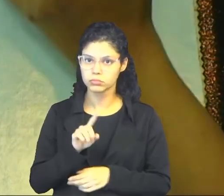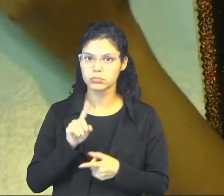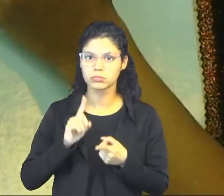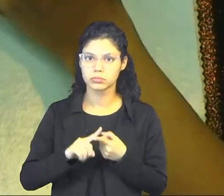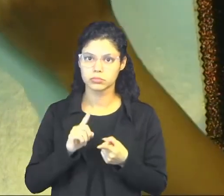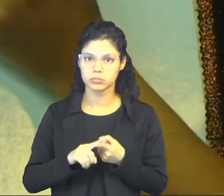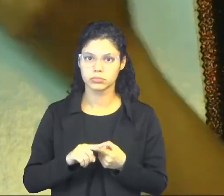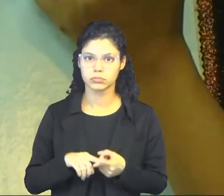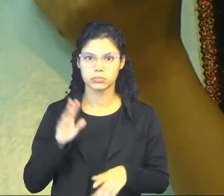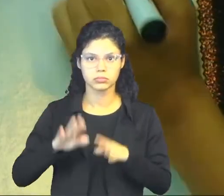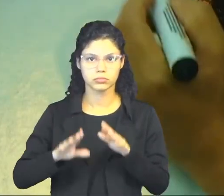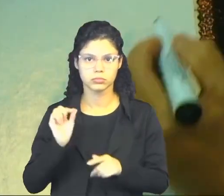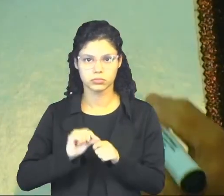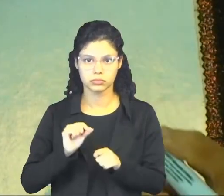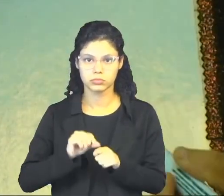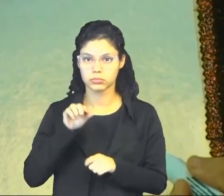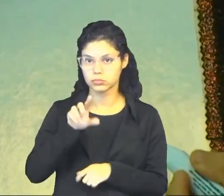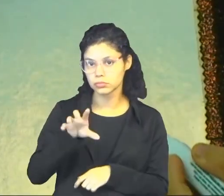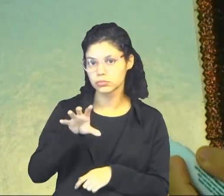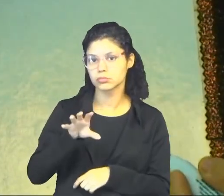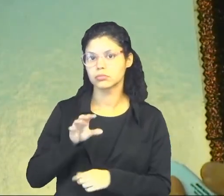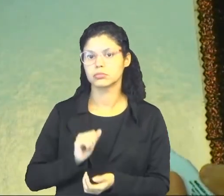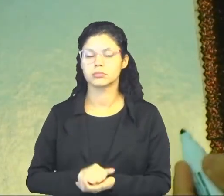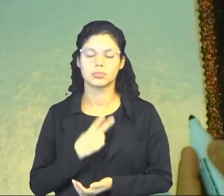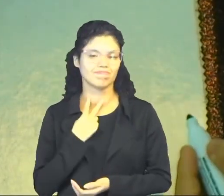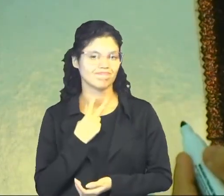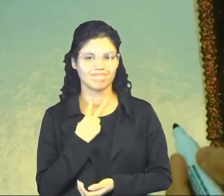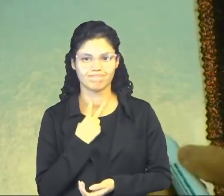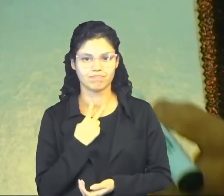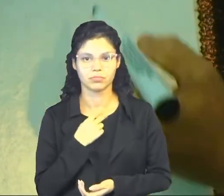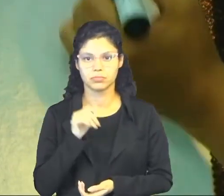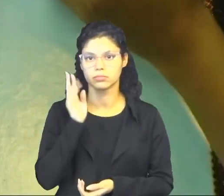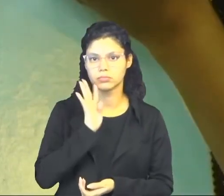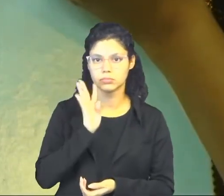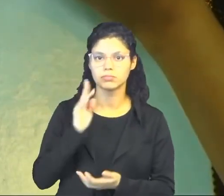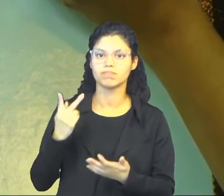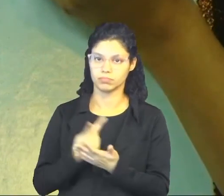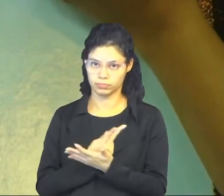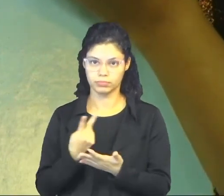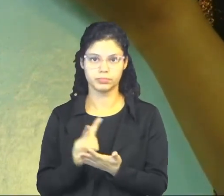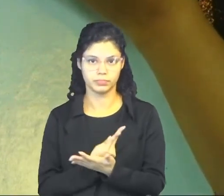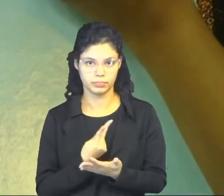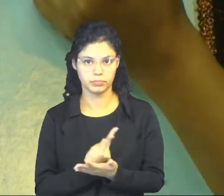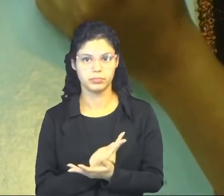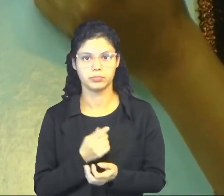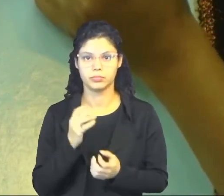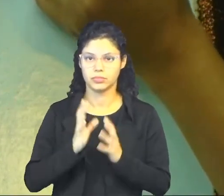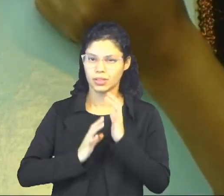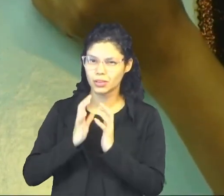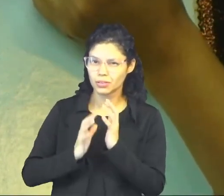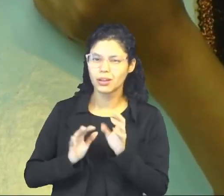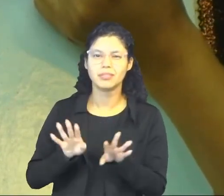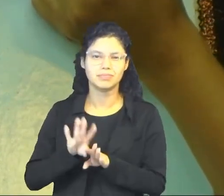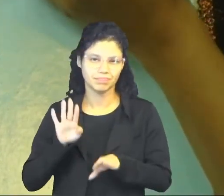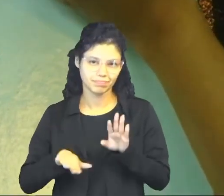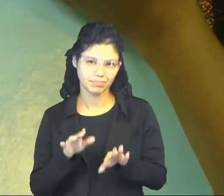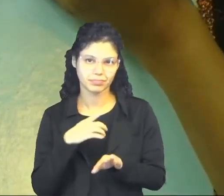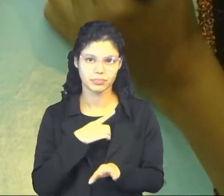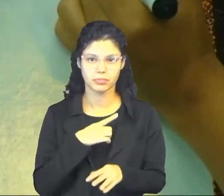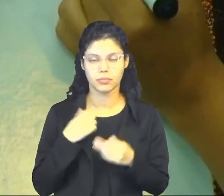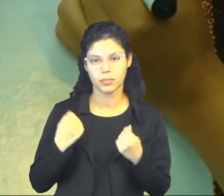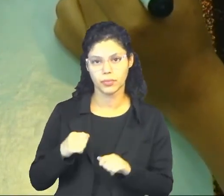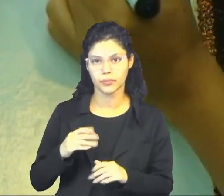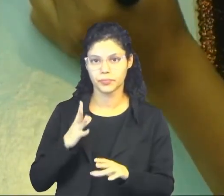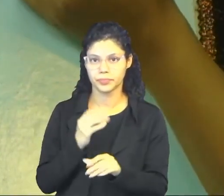no caderno. Muitas vezes vocês fazem apressado dessa forma. E não é legal, porque esteticamente você pode se confundir aqui, ó. Você